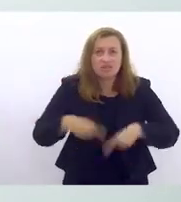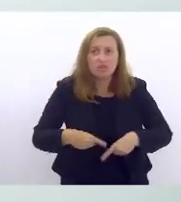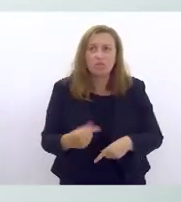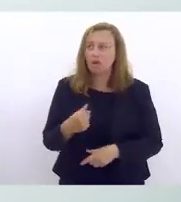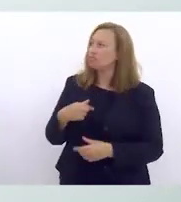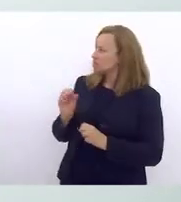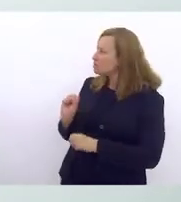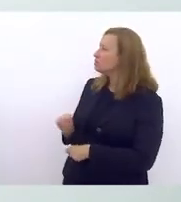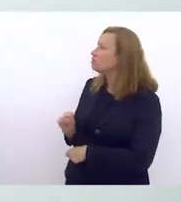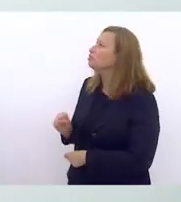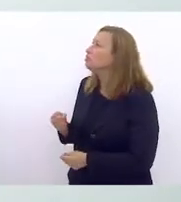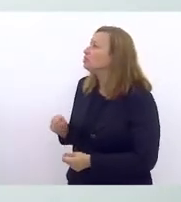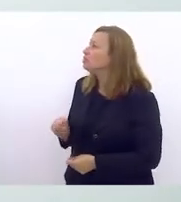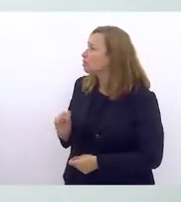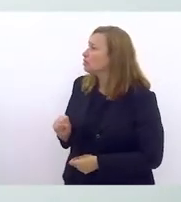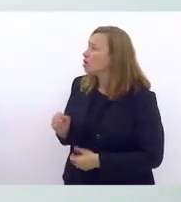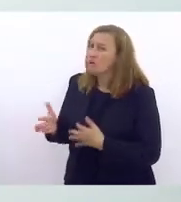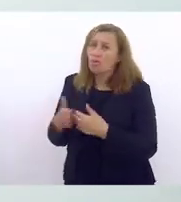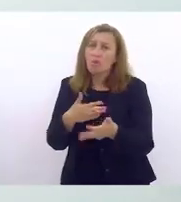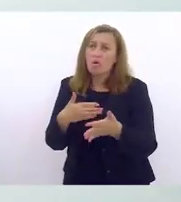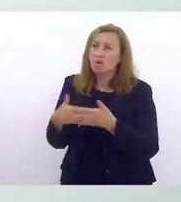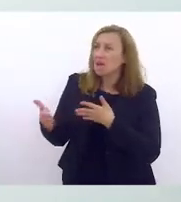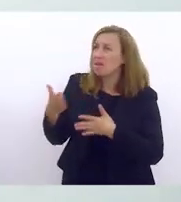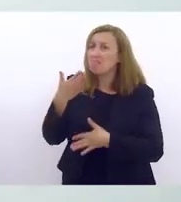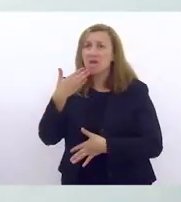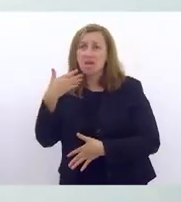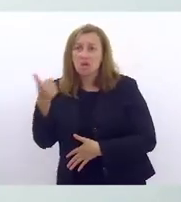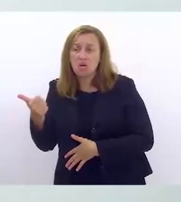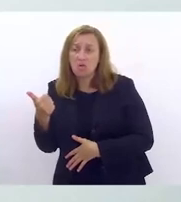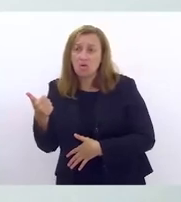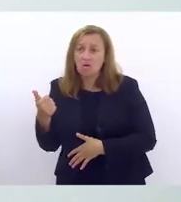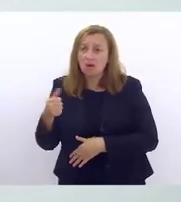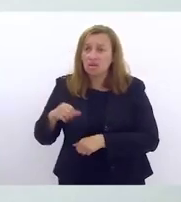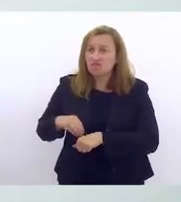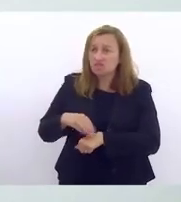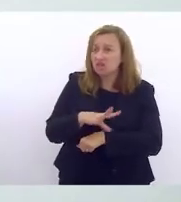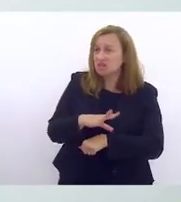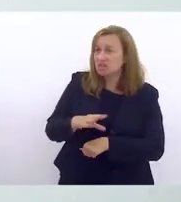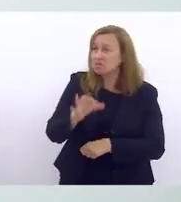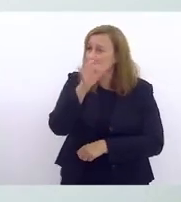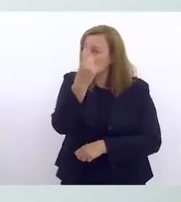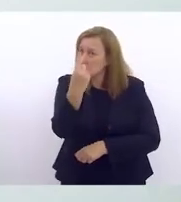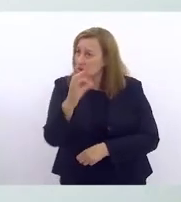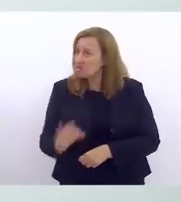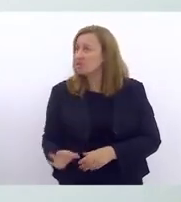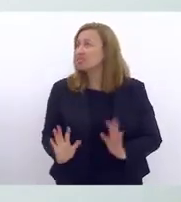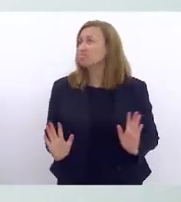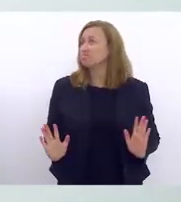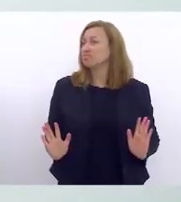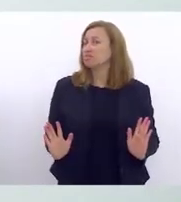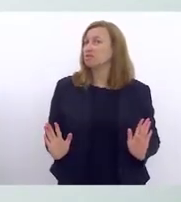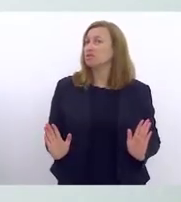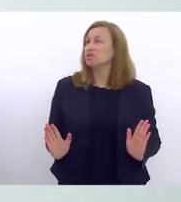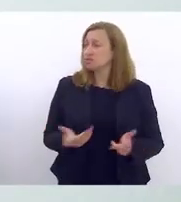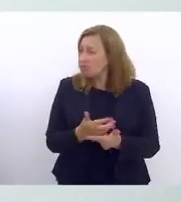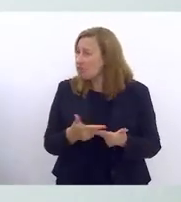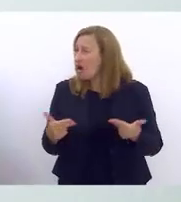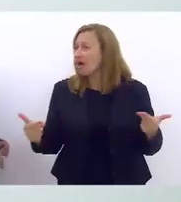aceito, porque qualquer melhora mínima de indicador vai ser melhora de 1000%. Os indicadores são